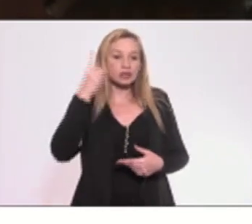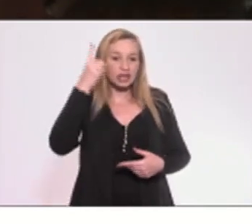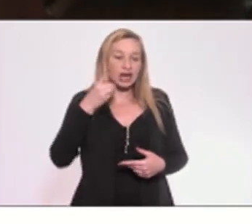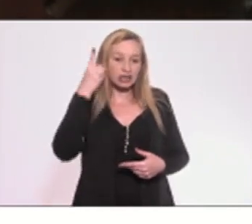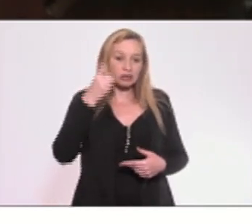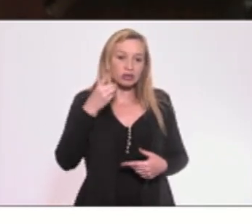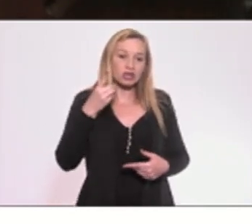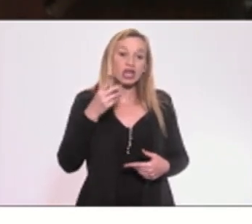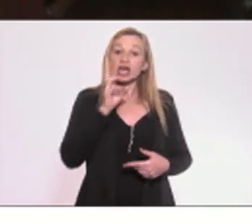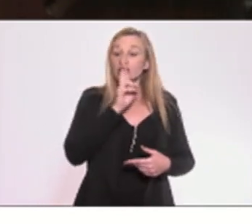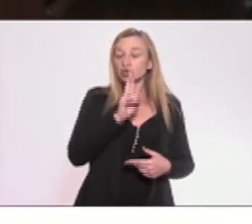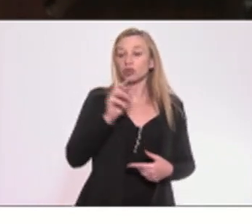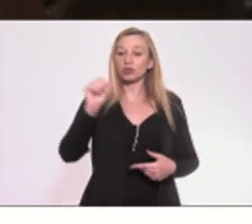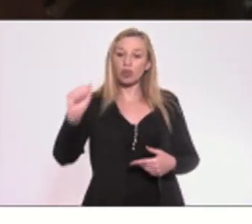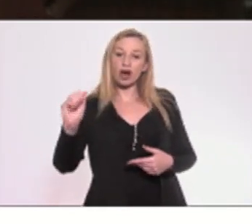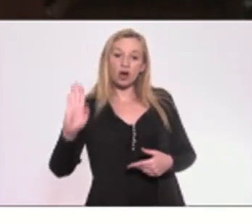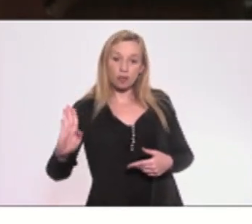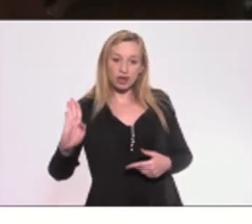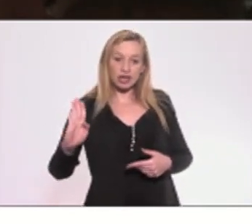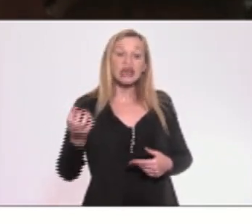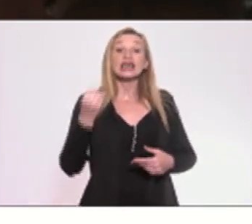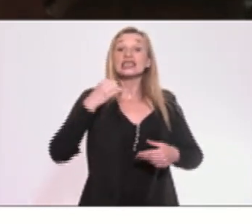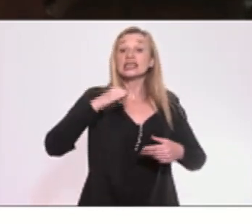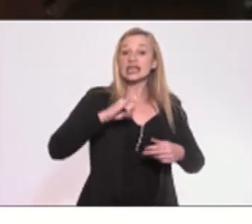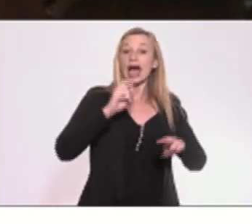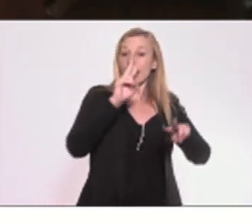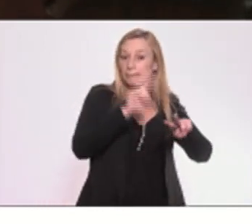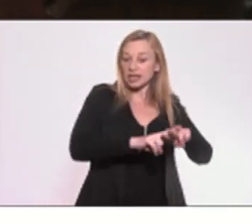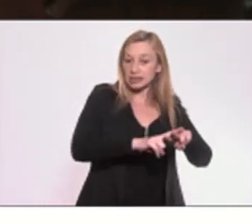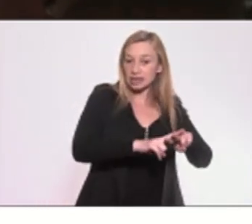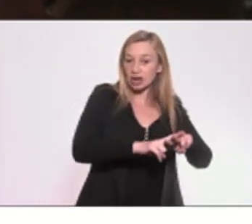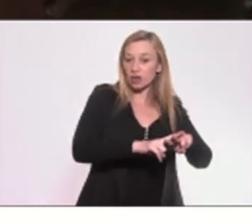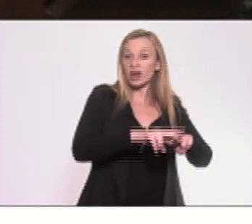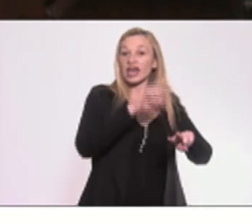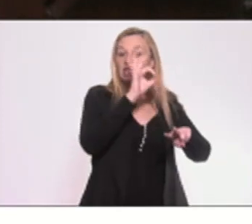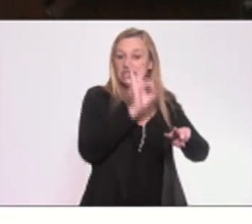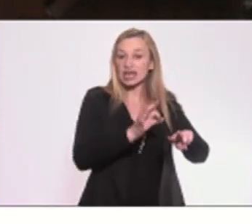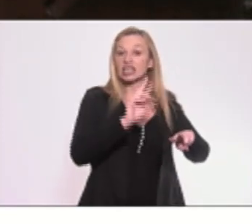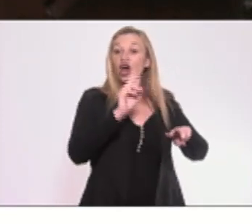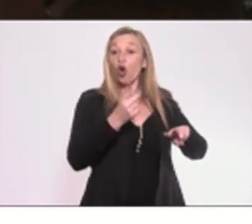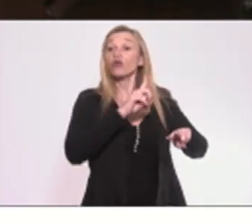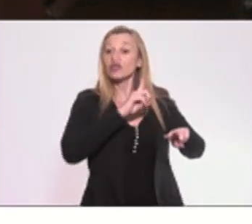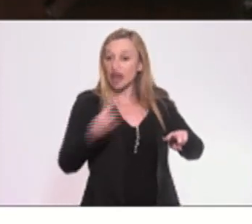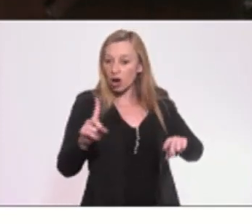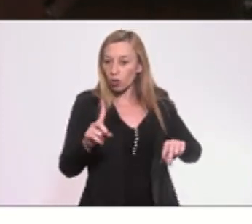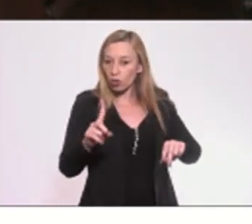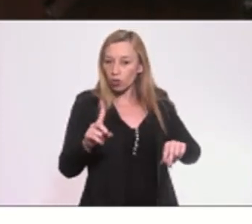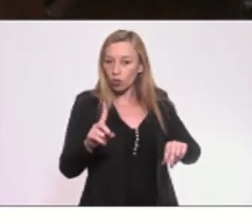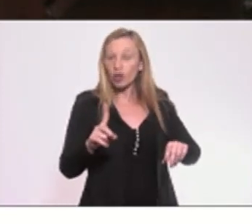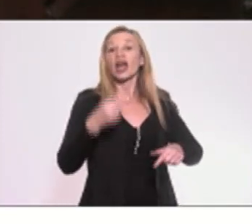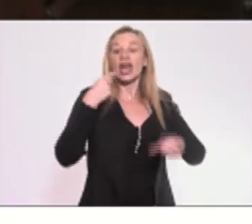sim, se a prisão foi legal ou não. Essa é a